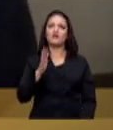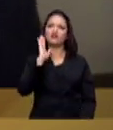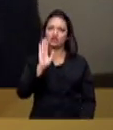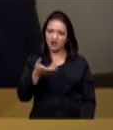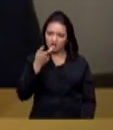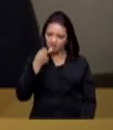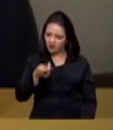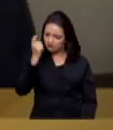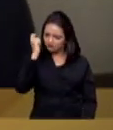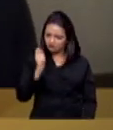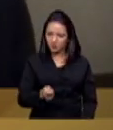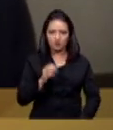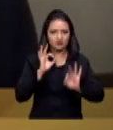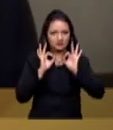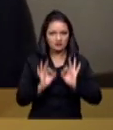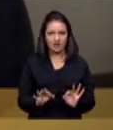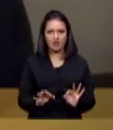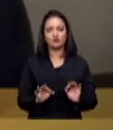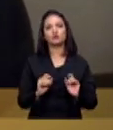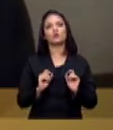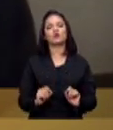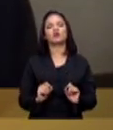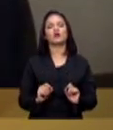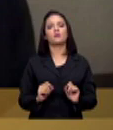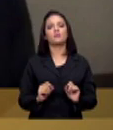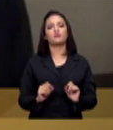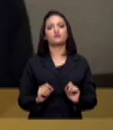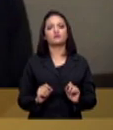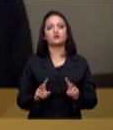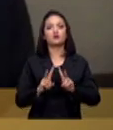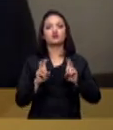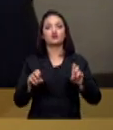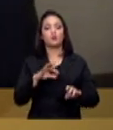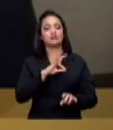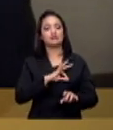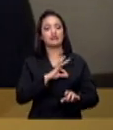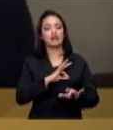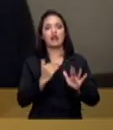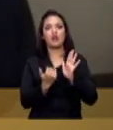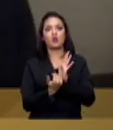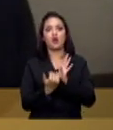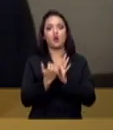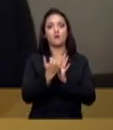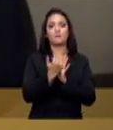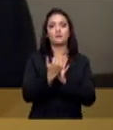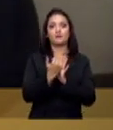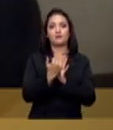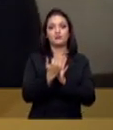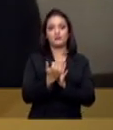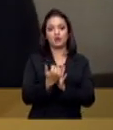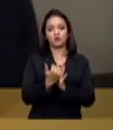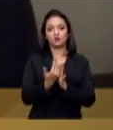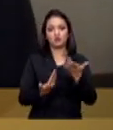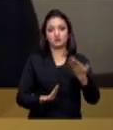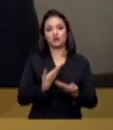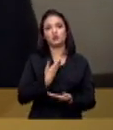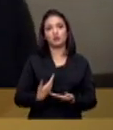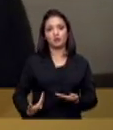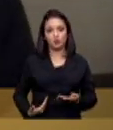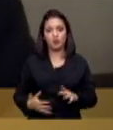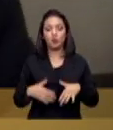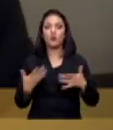taxativa, numa súmula vinculante, com relação ao aumento de vencimentos quando se tenha por